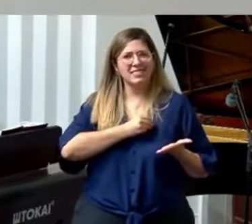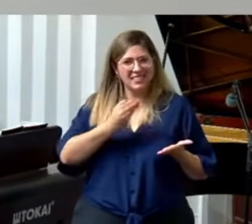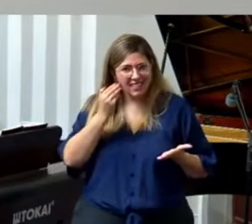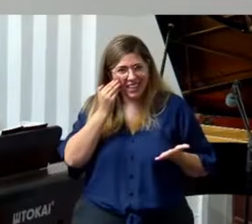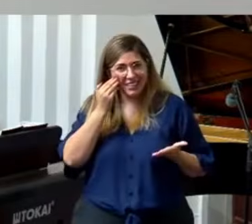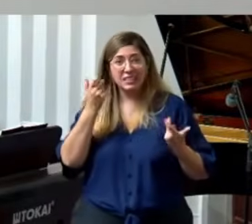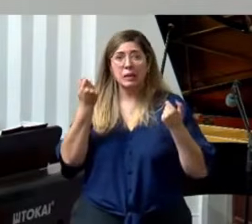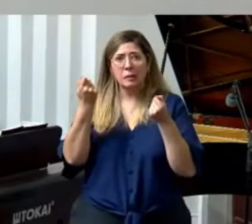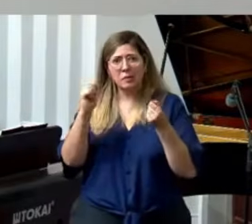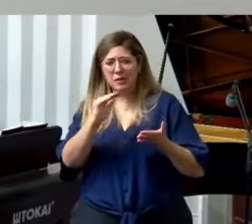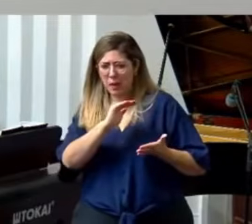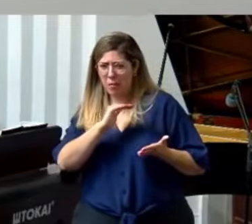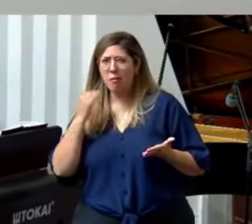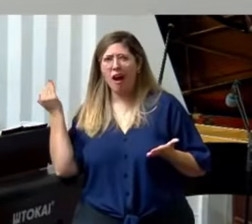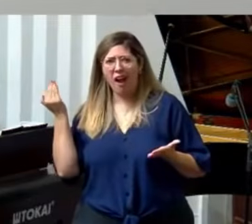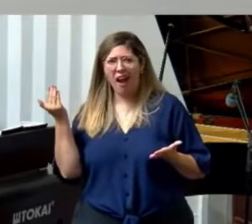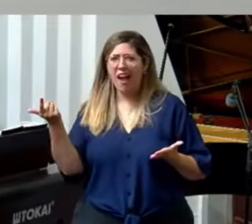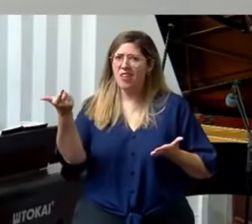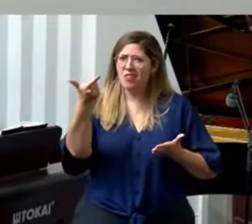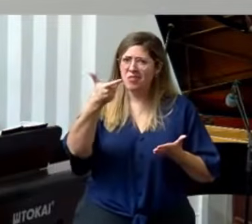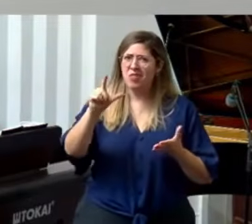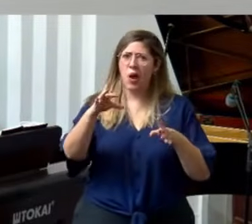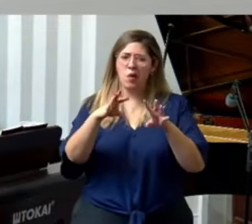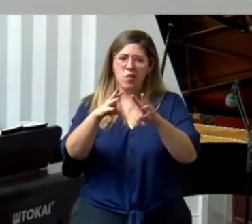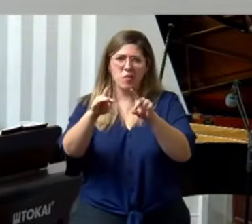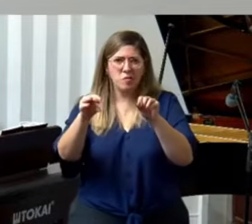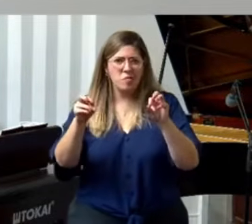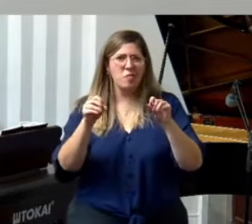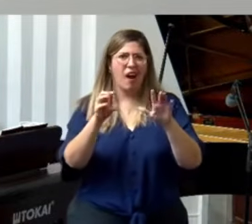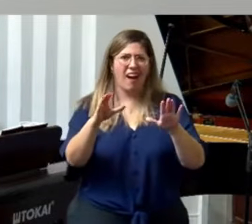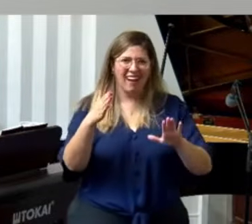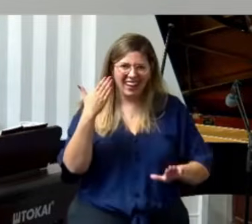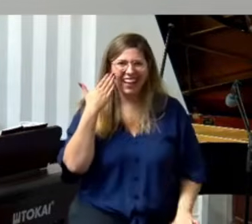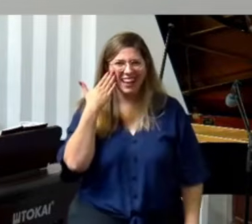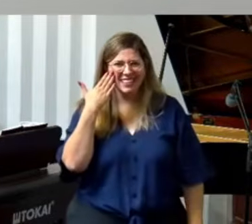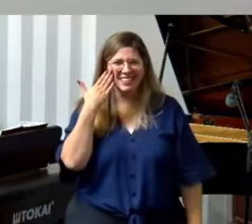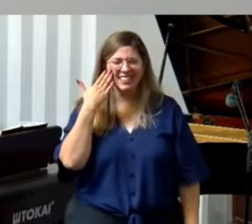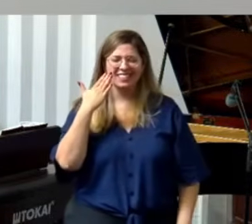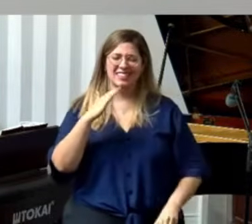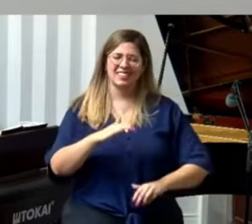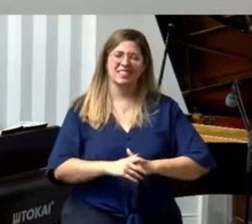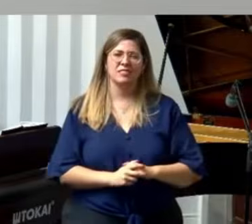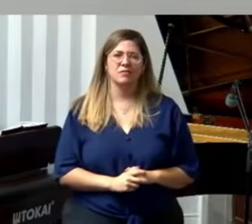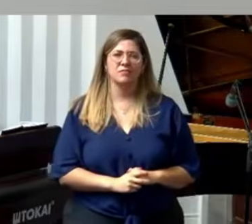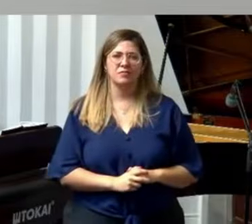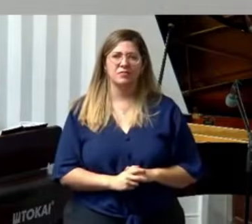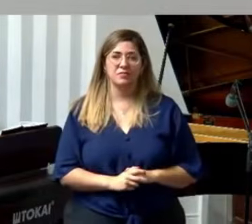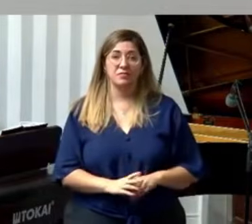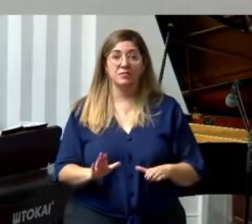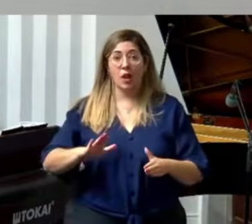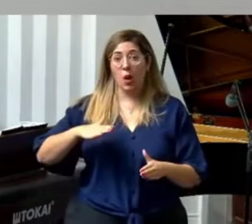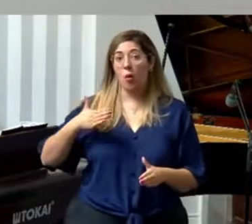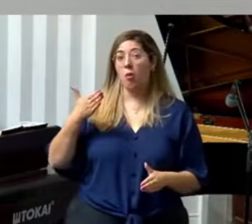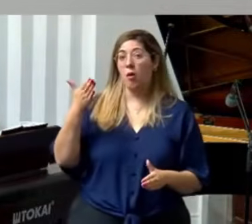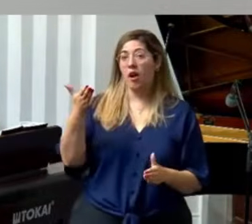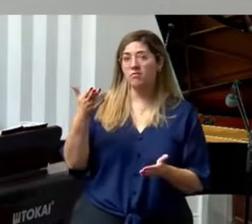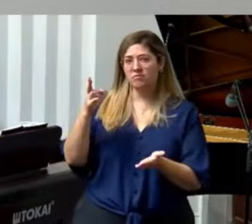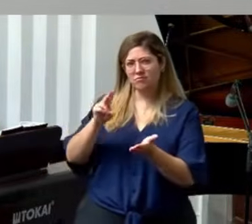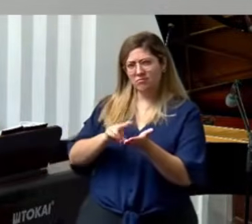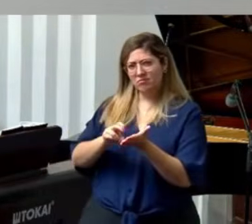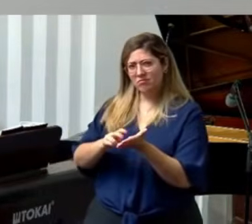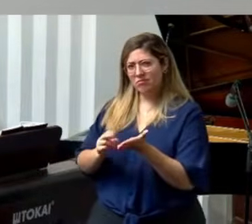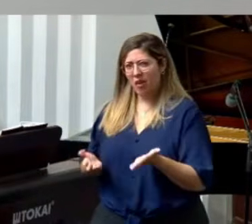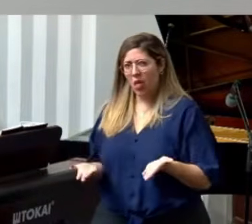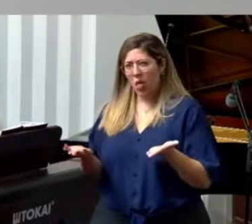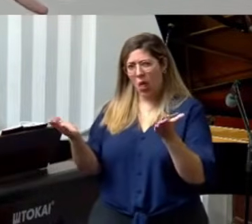morrer, voltassem ao pó, e assim à luz do que nós encontramos no restante das Escrituras, na ressurreição do último